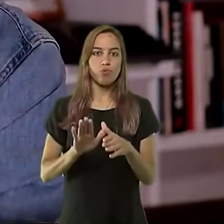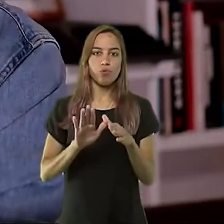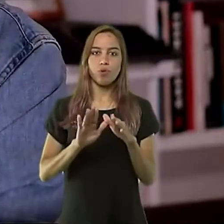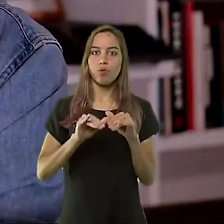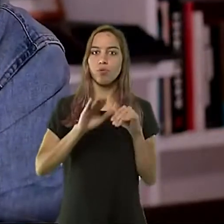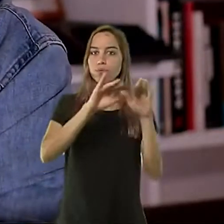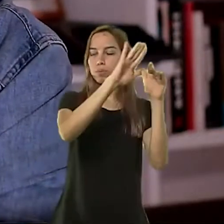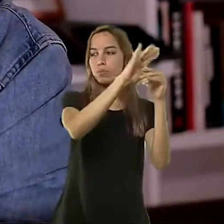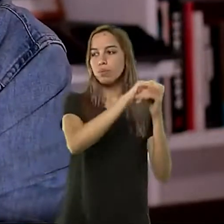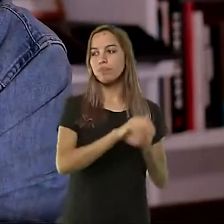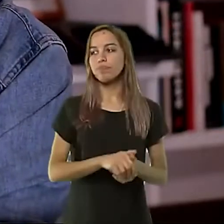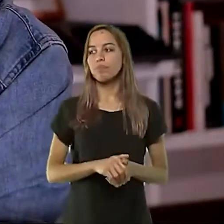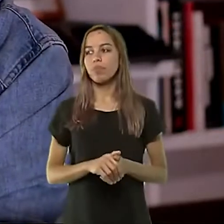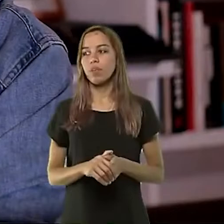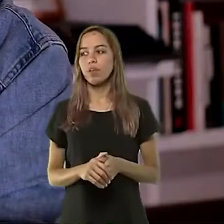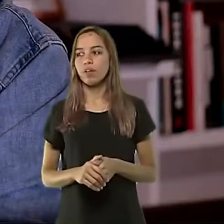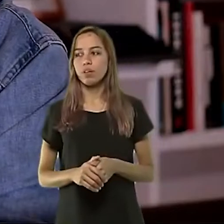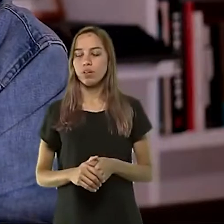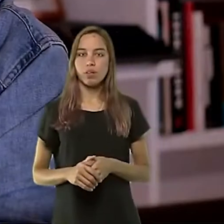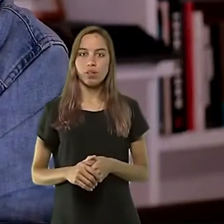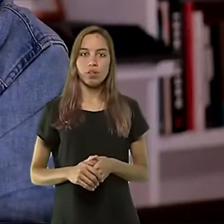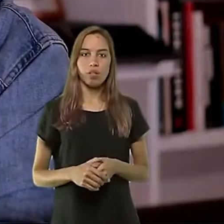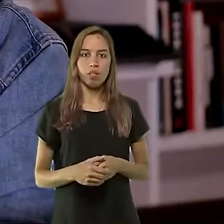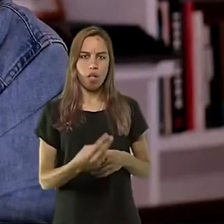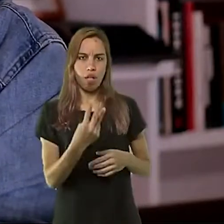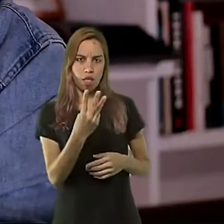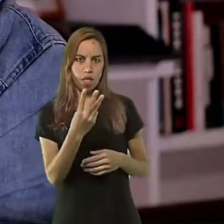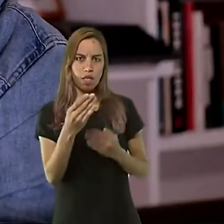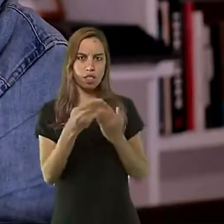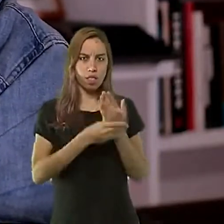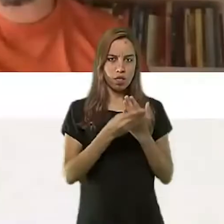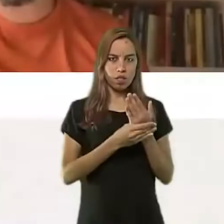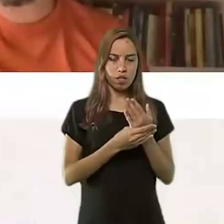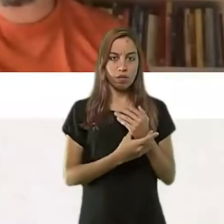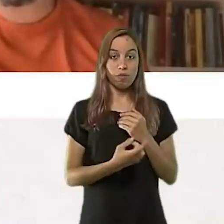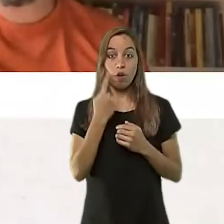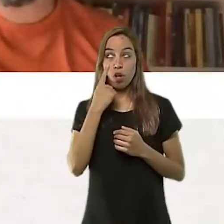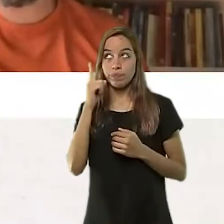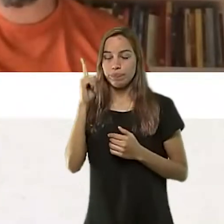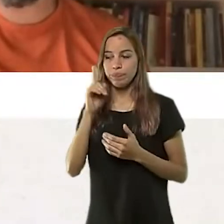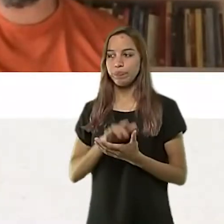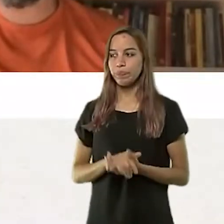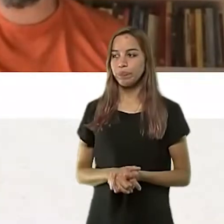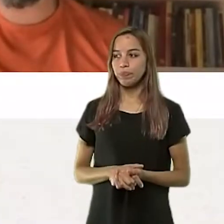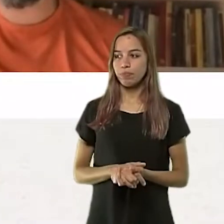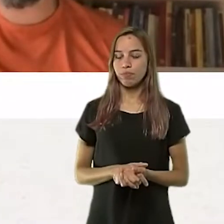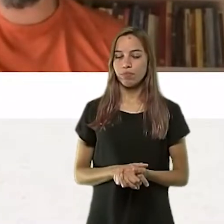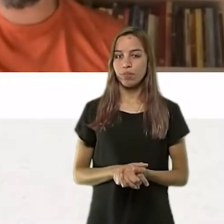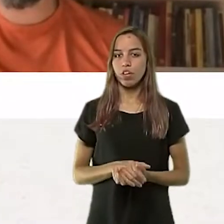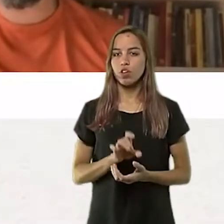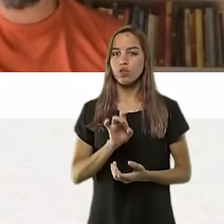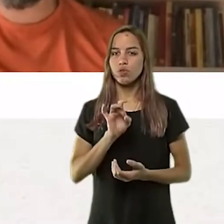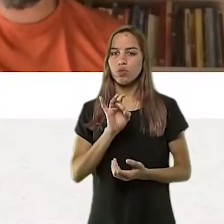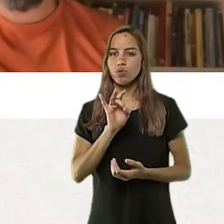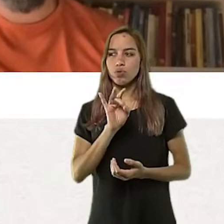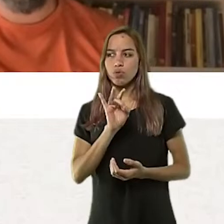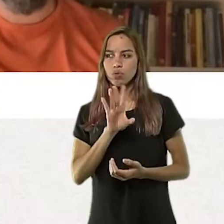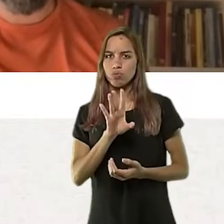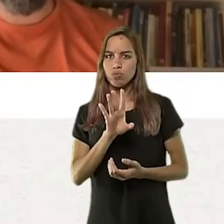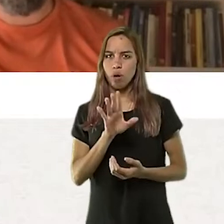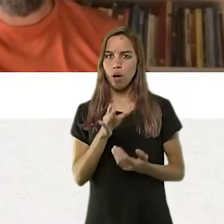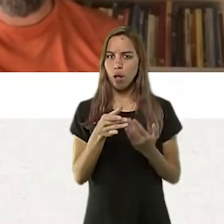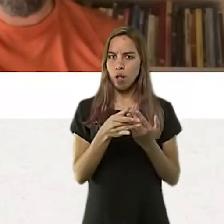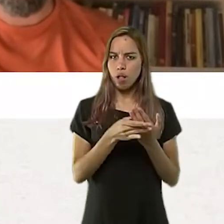segura nas mãos os livros do autor Afonso Cruz. O primeiro, A Boneca Kokoschka, tem a capa amarela